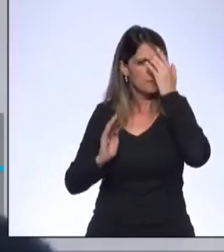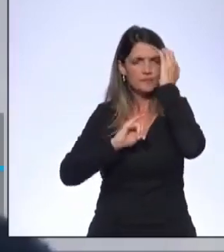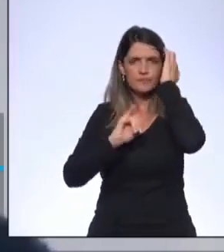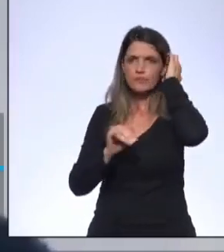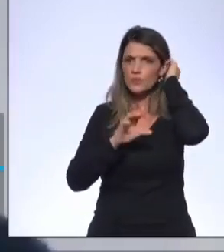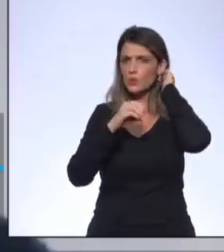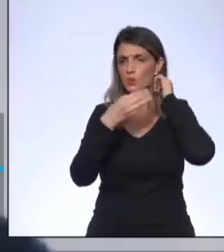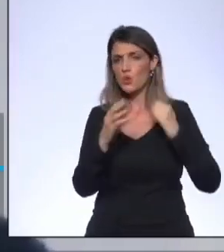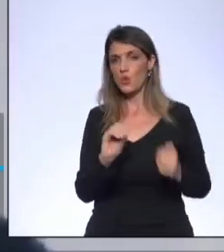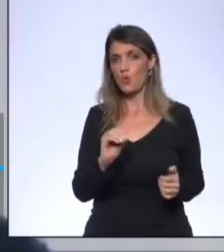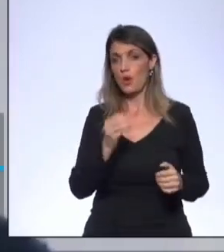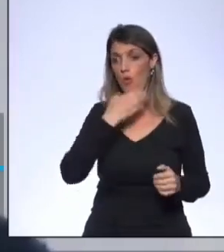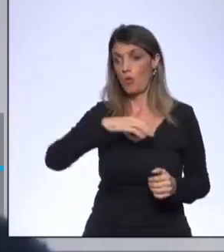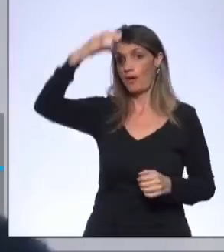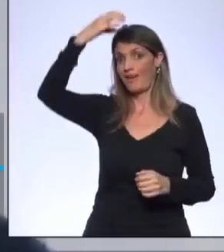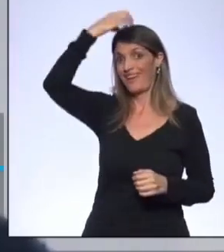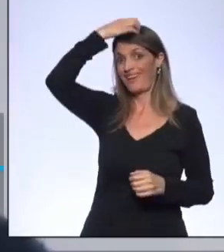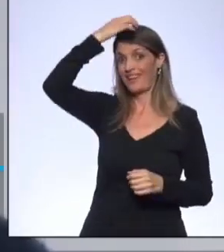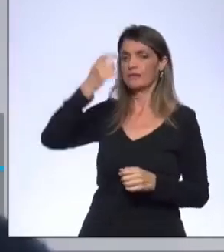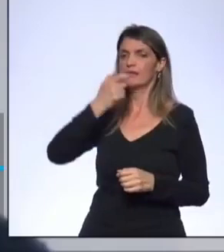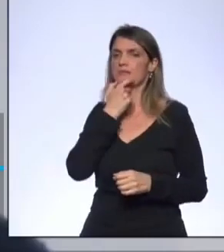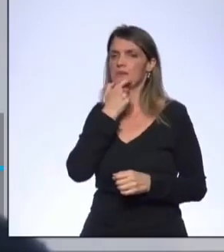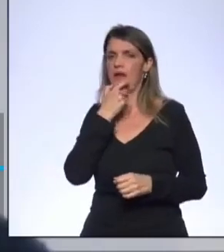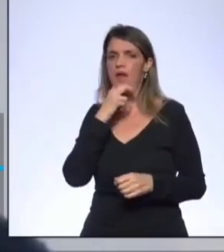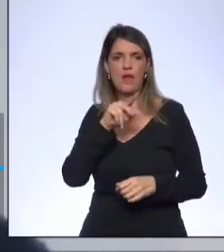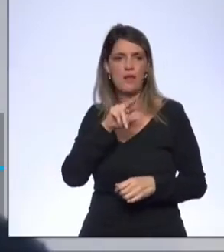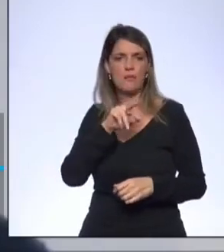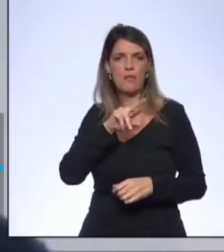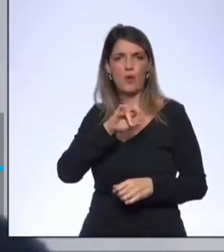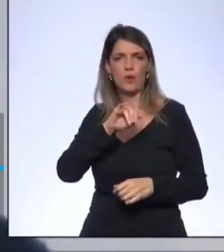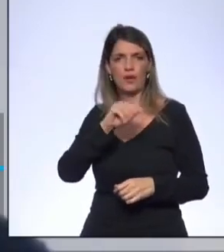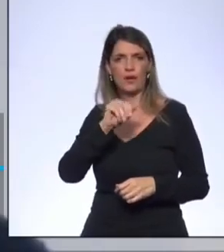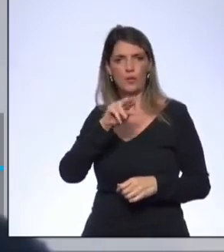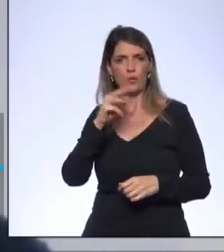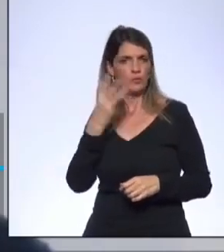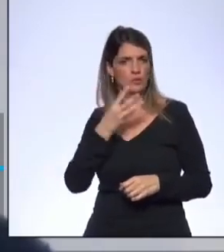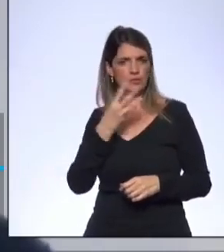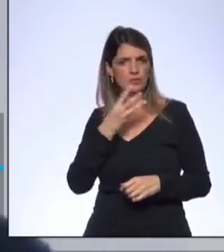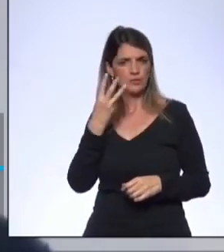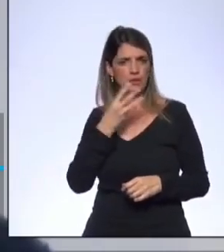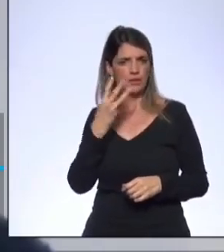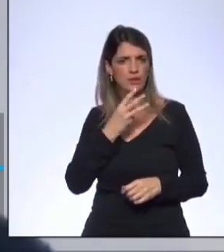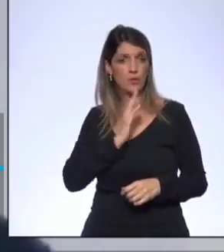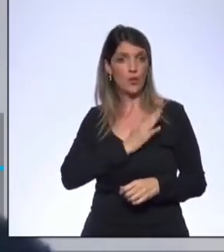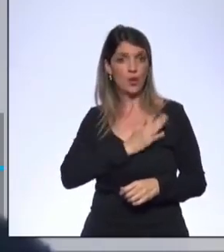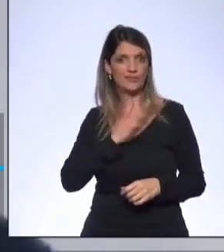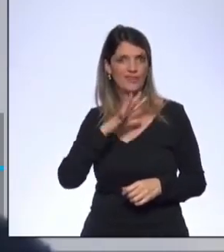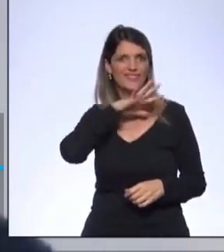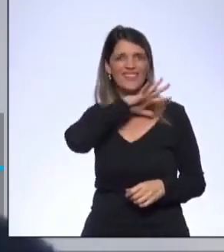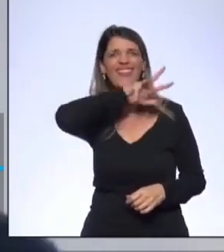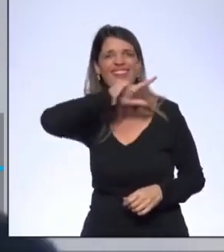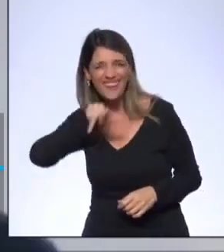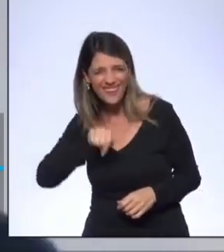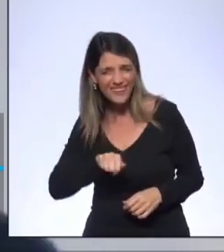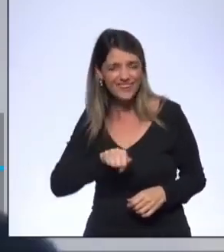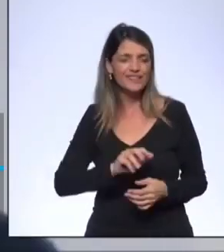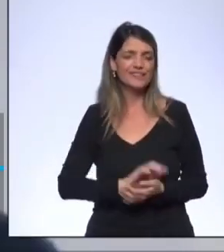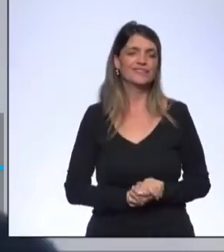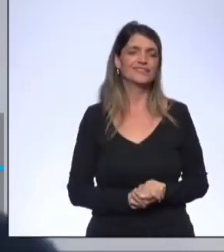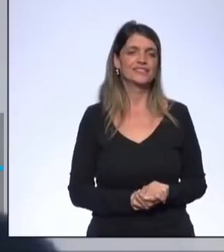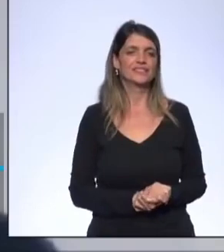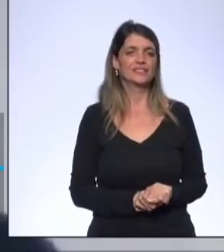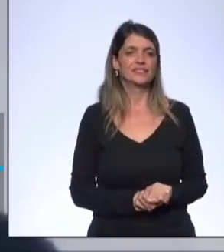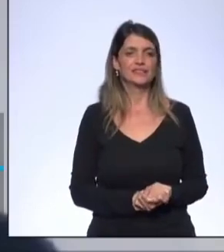Sem Terra, o rei da Inglaterra, né? Ele era irmão do Ricardo III, né? Ricardo Coração de Leão, conhecido, né? Ele